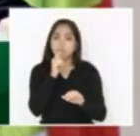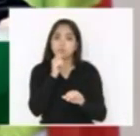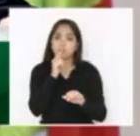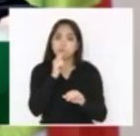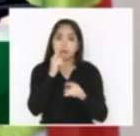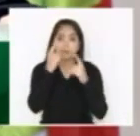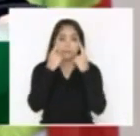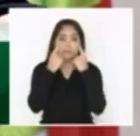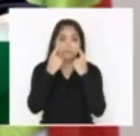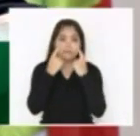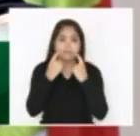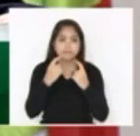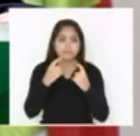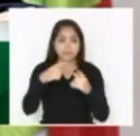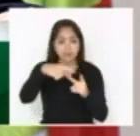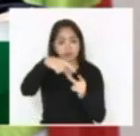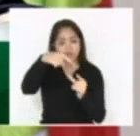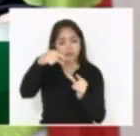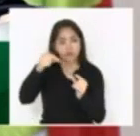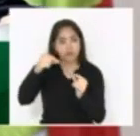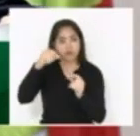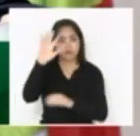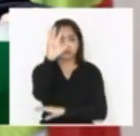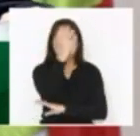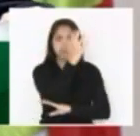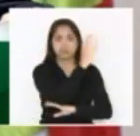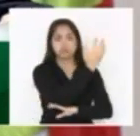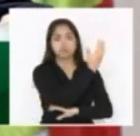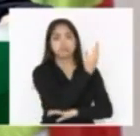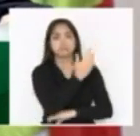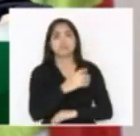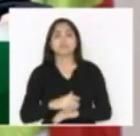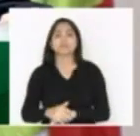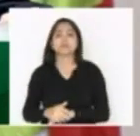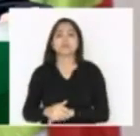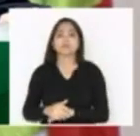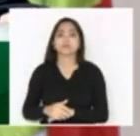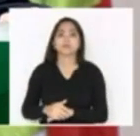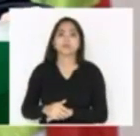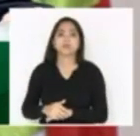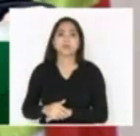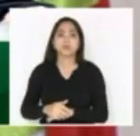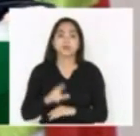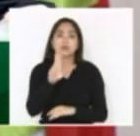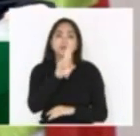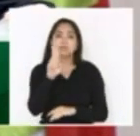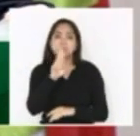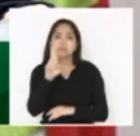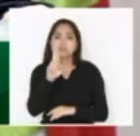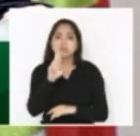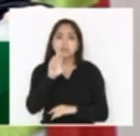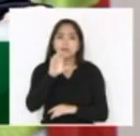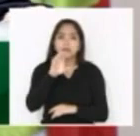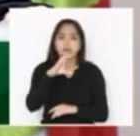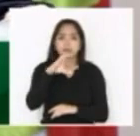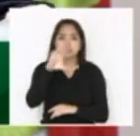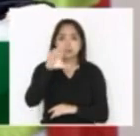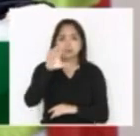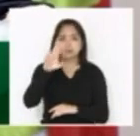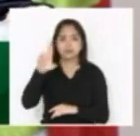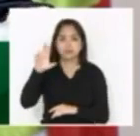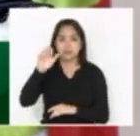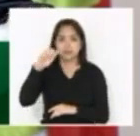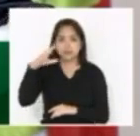pingar das folhas das árvores, popularmente chamada de serração.